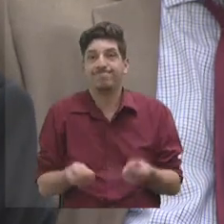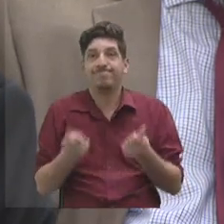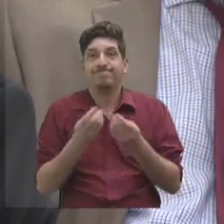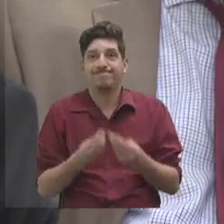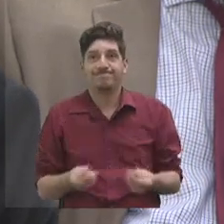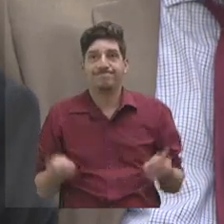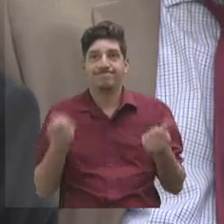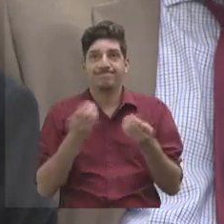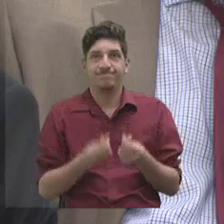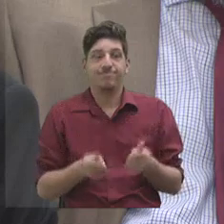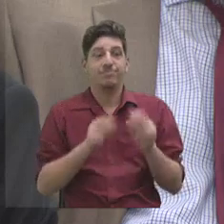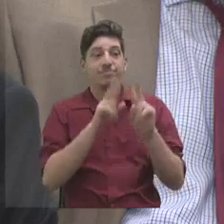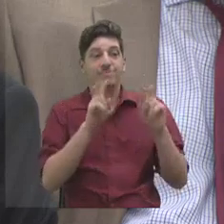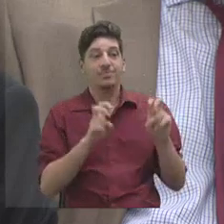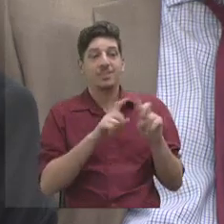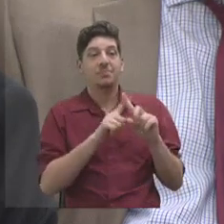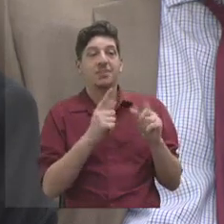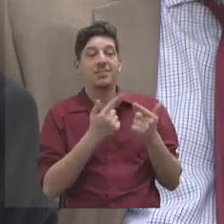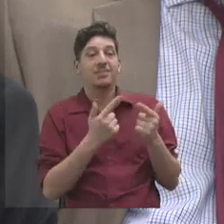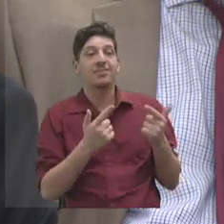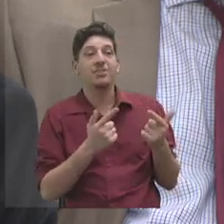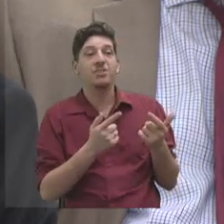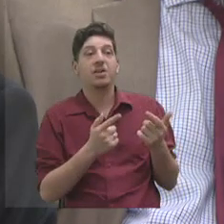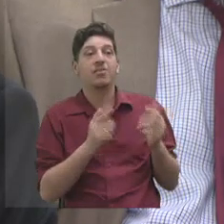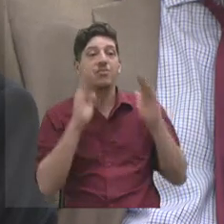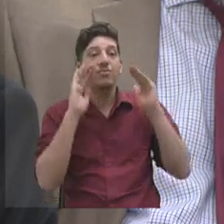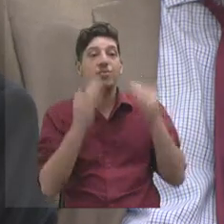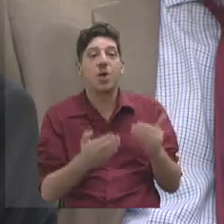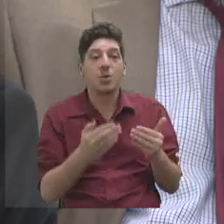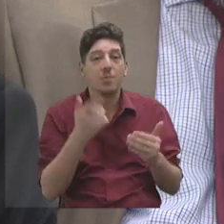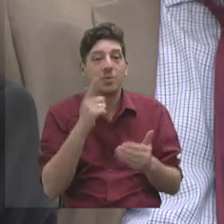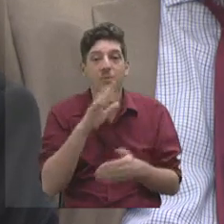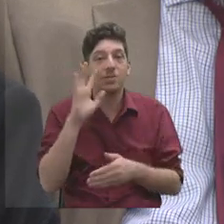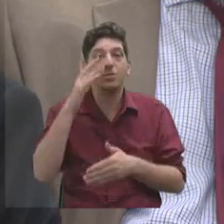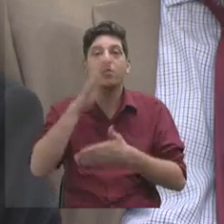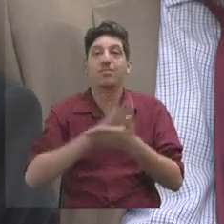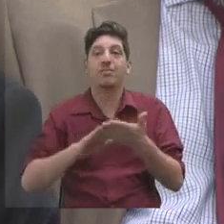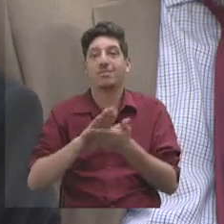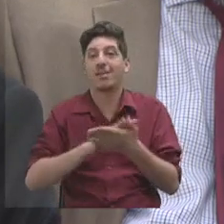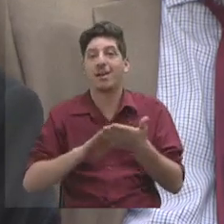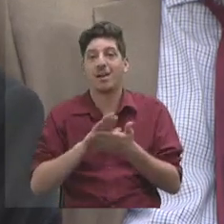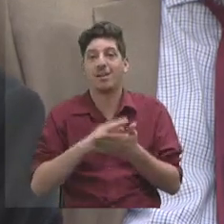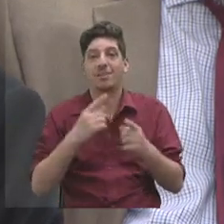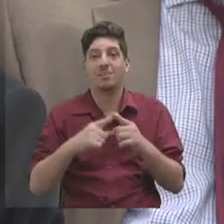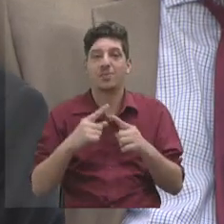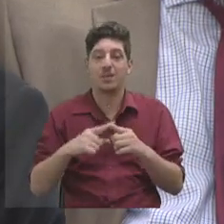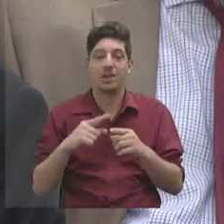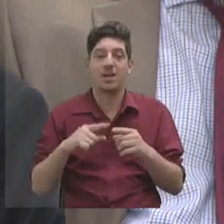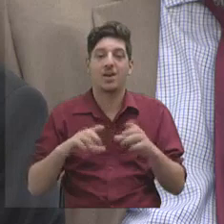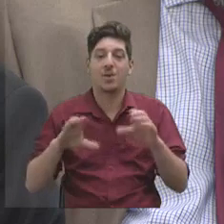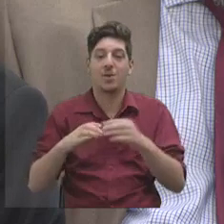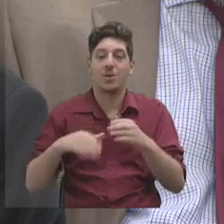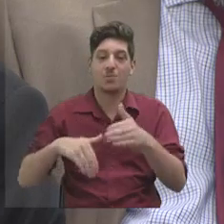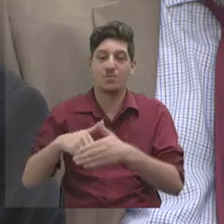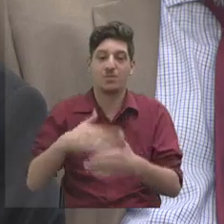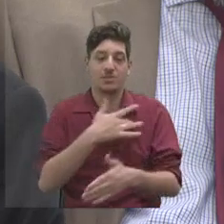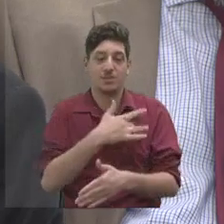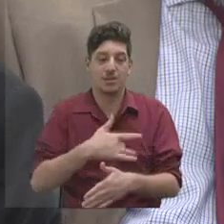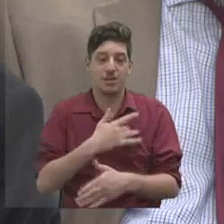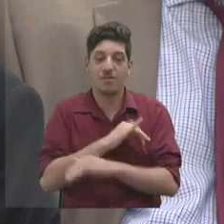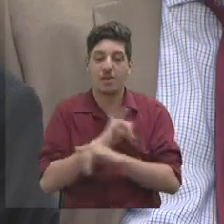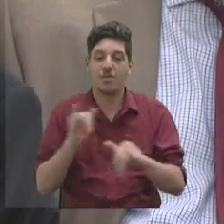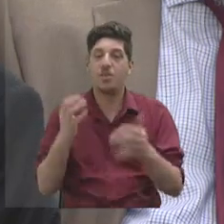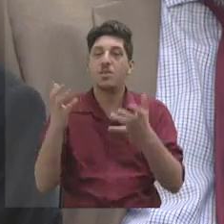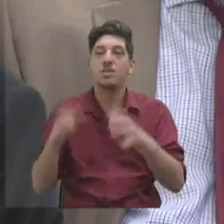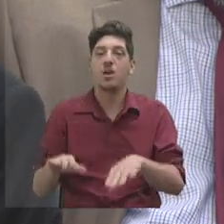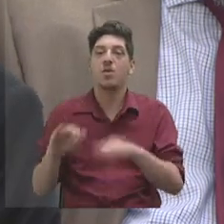tinha nenhuma projeção de resolutividade até porque o Cruzeiro tinha anunciado que não queria jogar mais no Mineirão a Minas